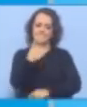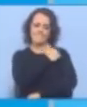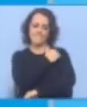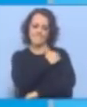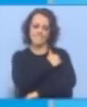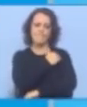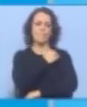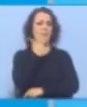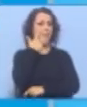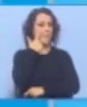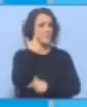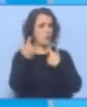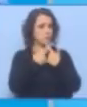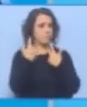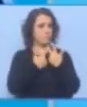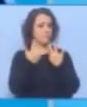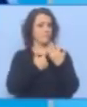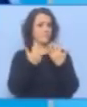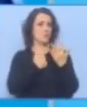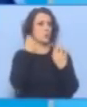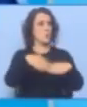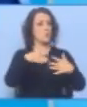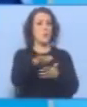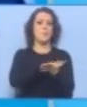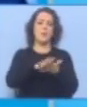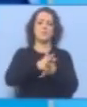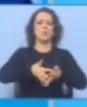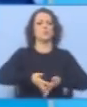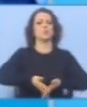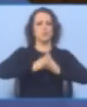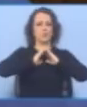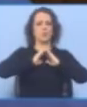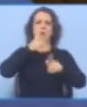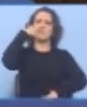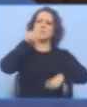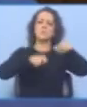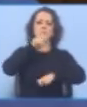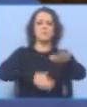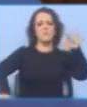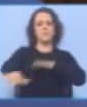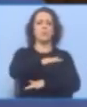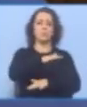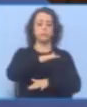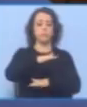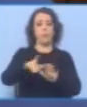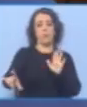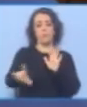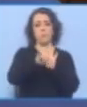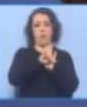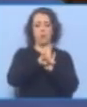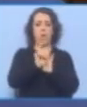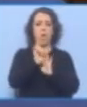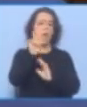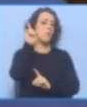que estava em causa, um princípio estruturante da nossa civilização, da nossa ordem jurídica, a inviolabilidade da vida